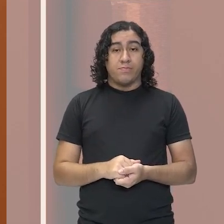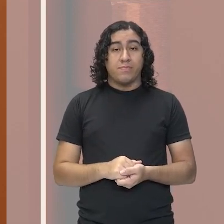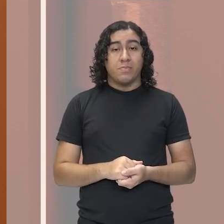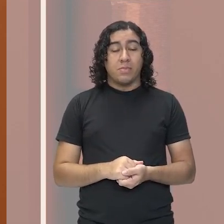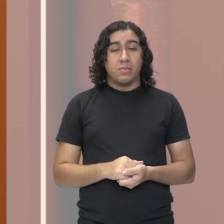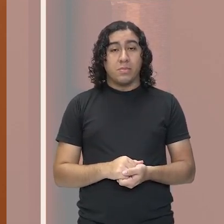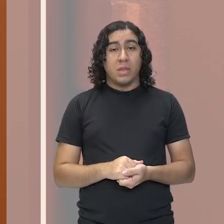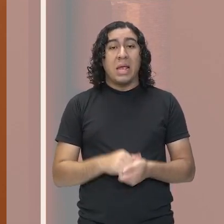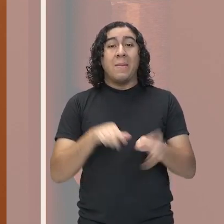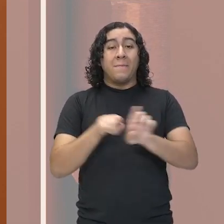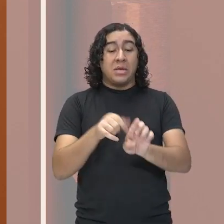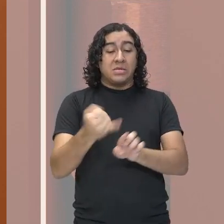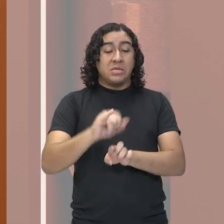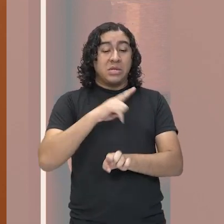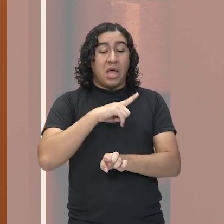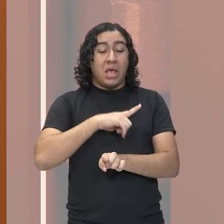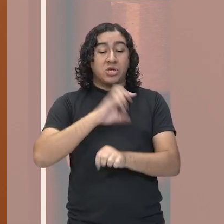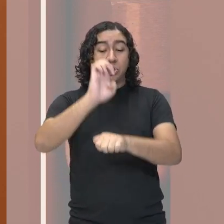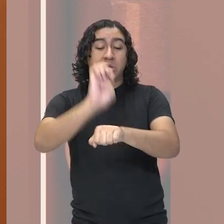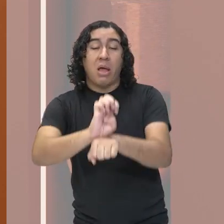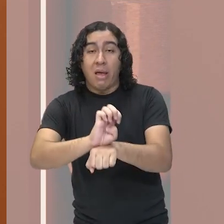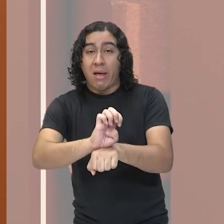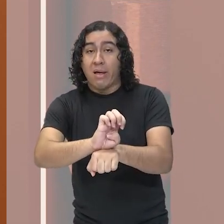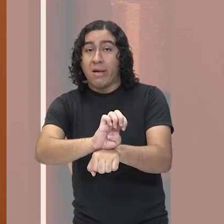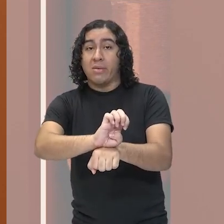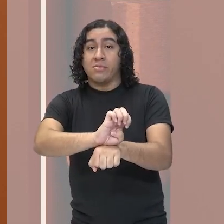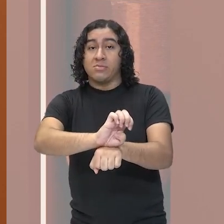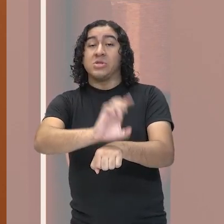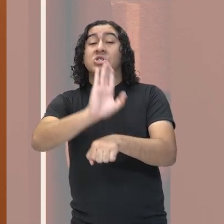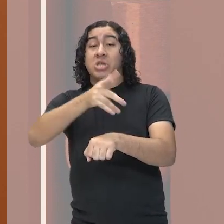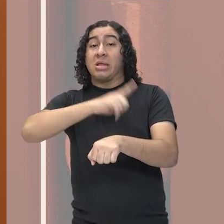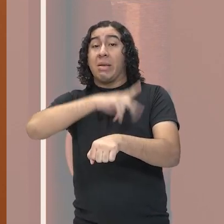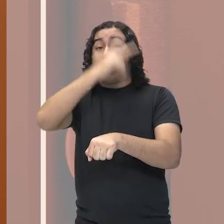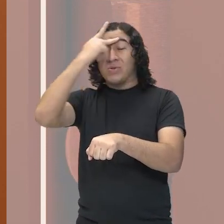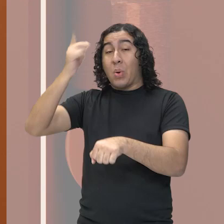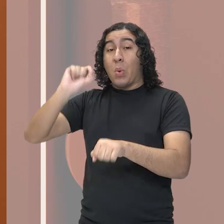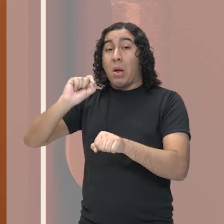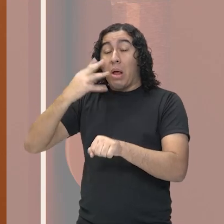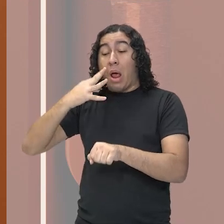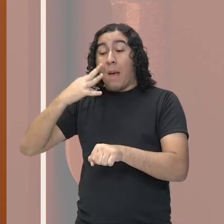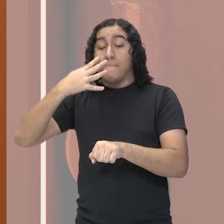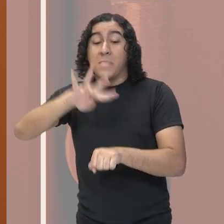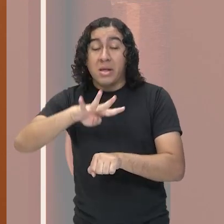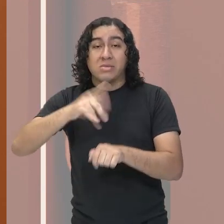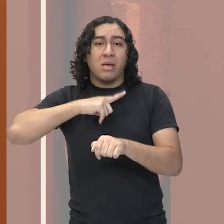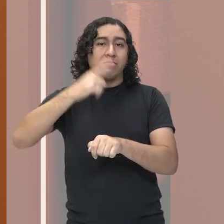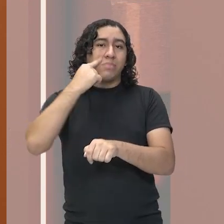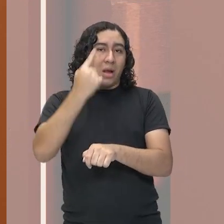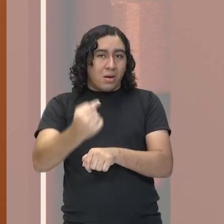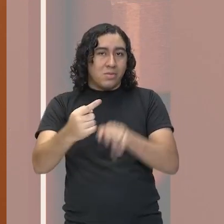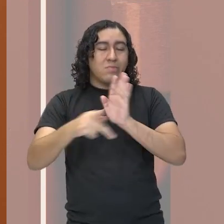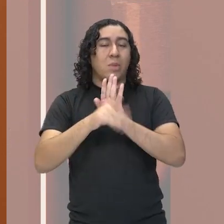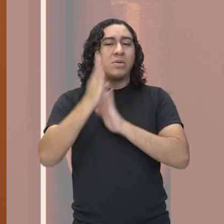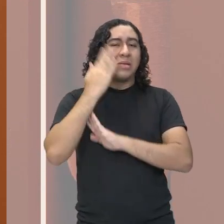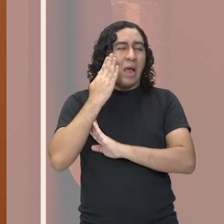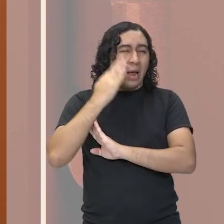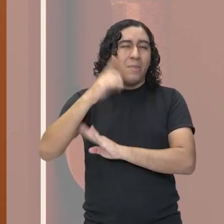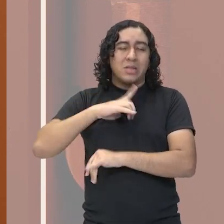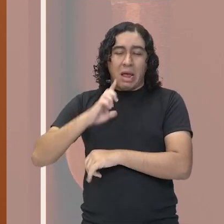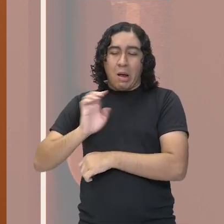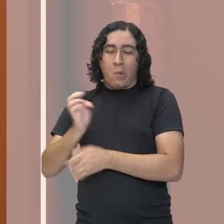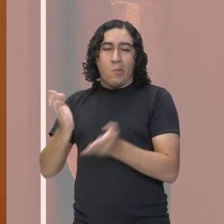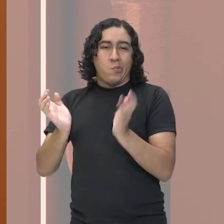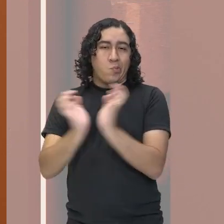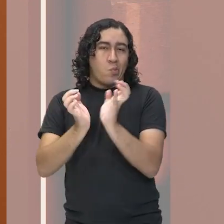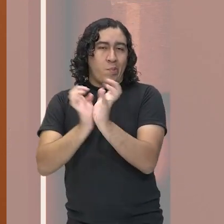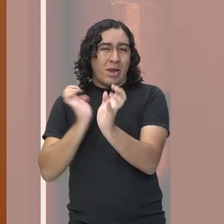existem essas terras devolutas, de repente aparece dono, né? Sabe que as elites, aí, as oligarquias, elas distribuem essas terras e as pessoas